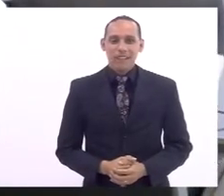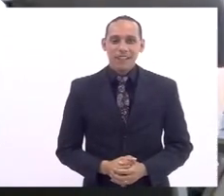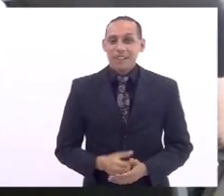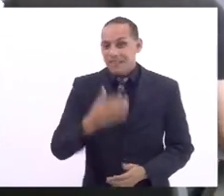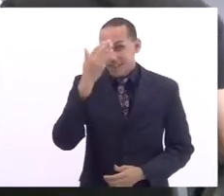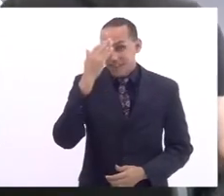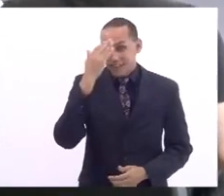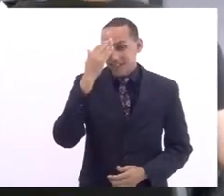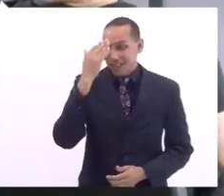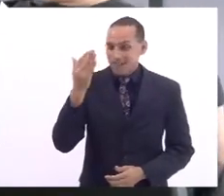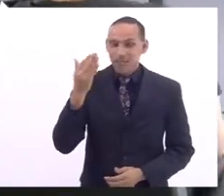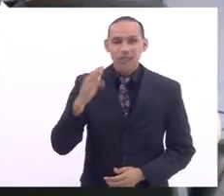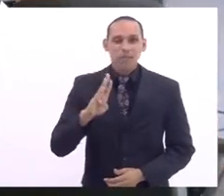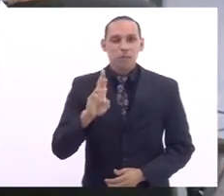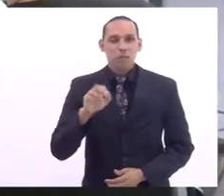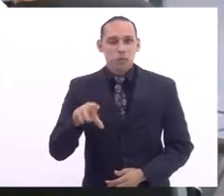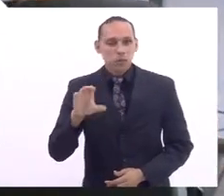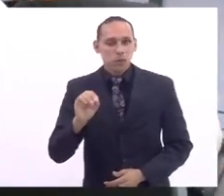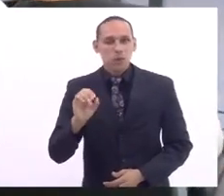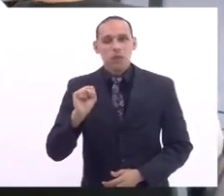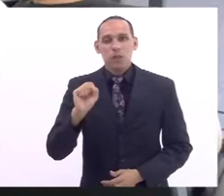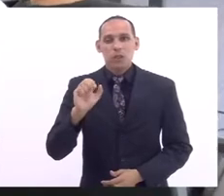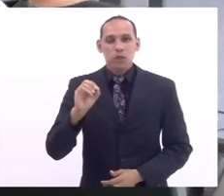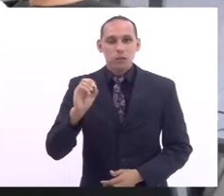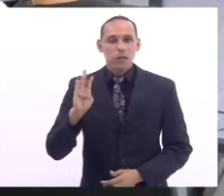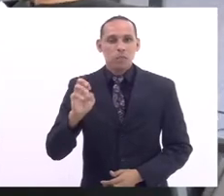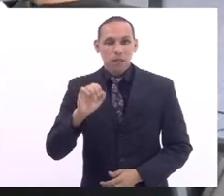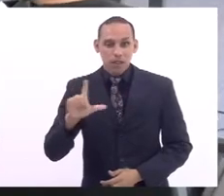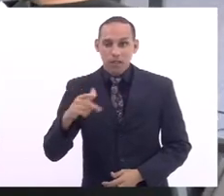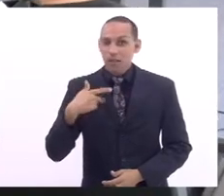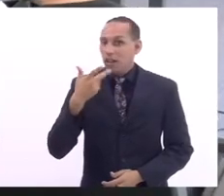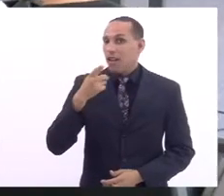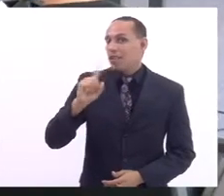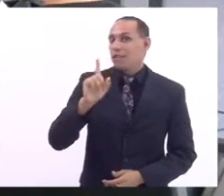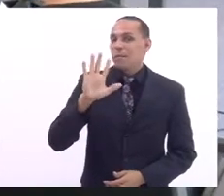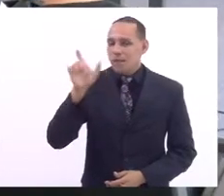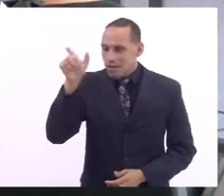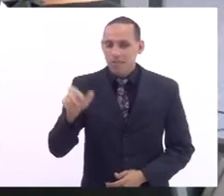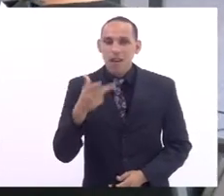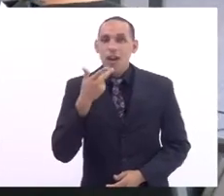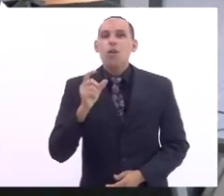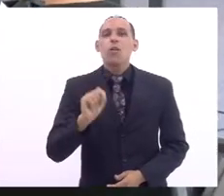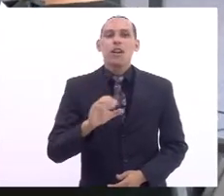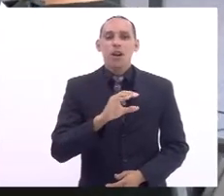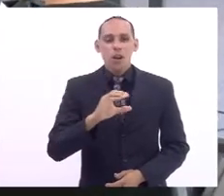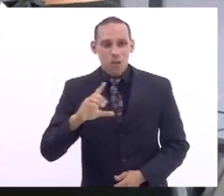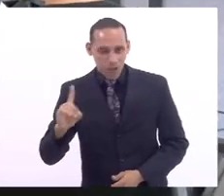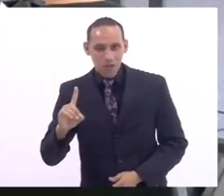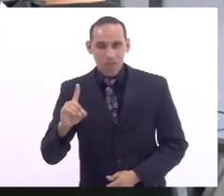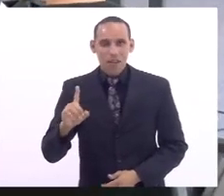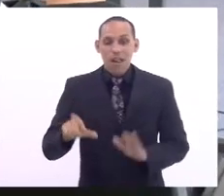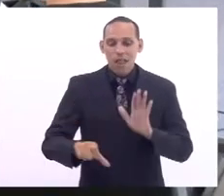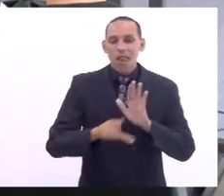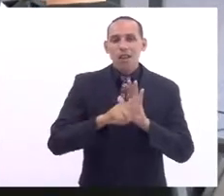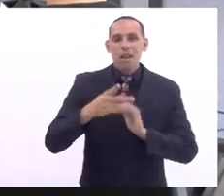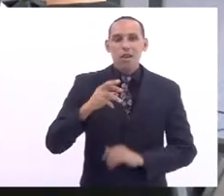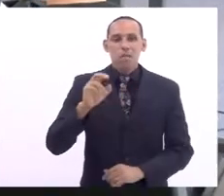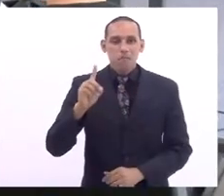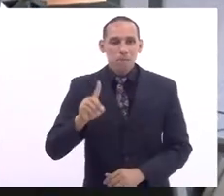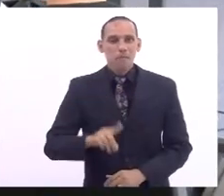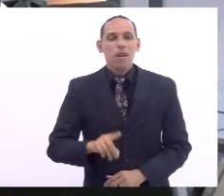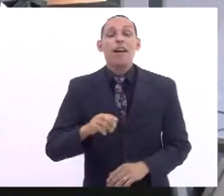obrigado Bruno Sobral e eu não tinha mencionado uma você mencionou o coordenador da rede pro Rio que eu quero ressaltar também como